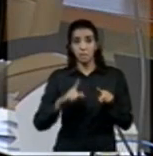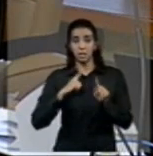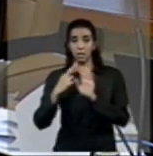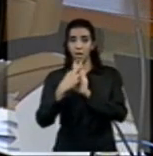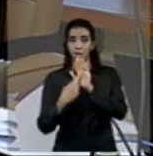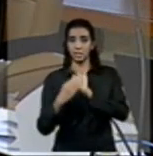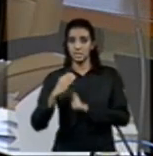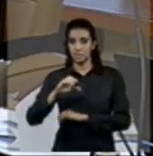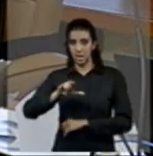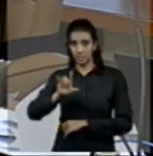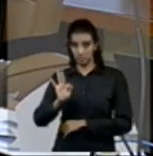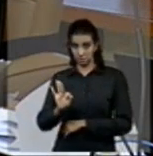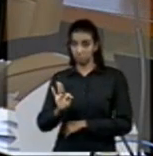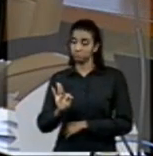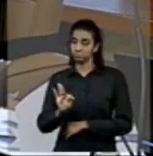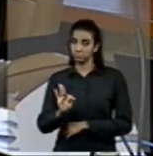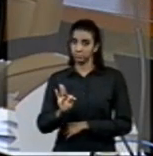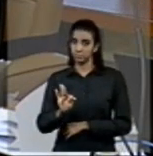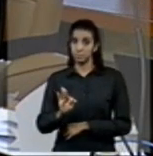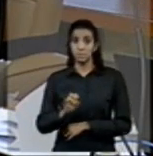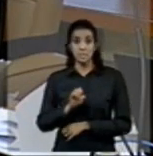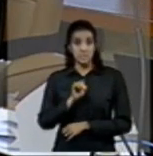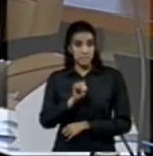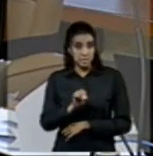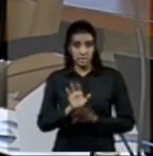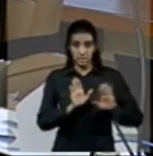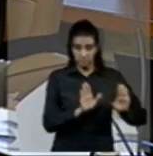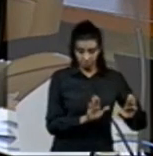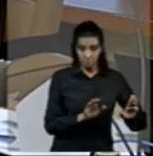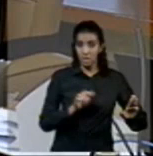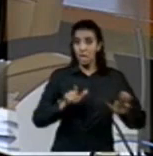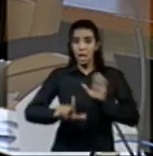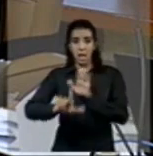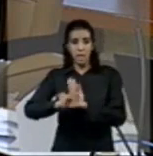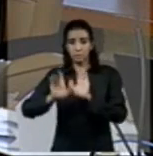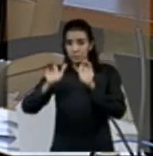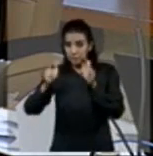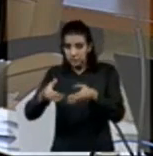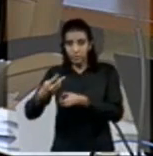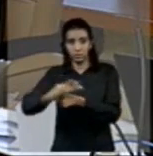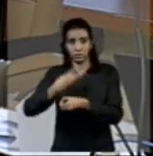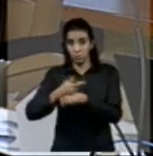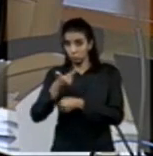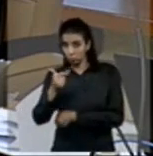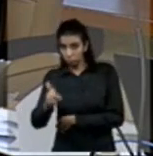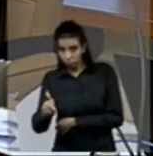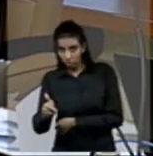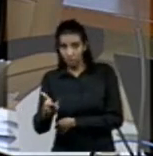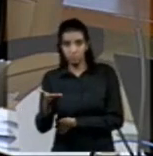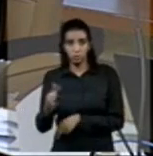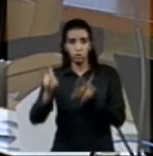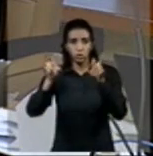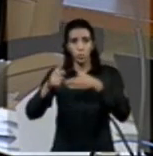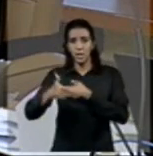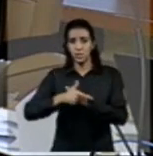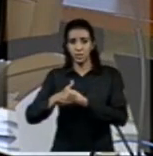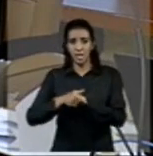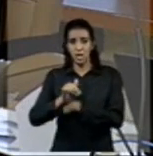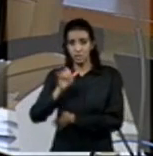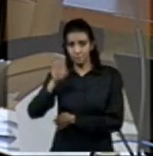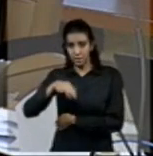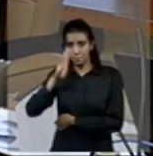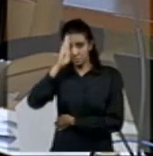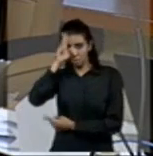CLT, e diante da ausência de lei específica a regulamentar a terceirização da atividade fim